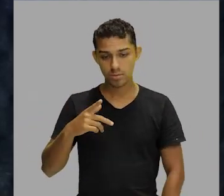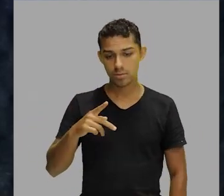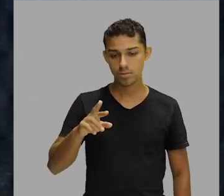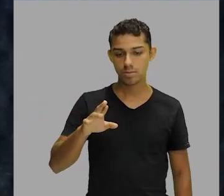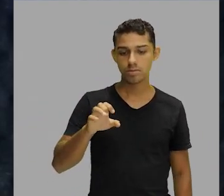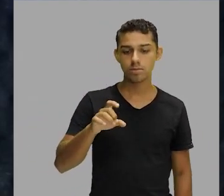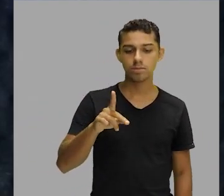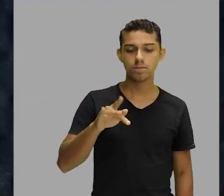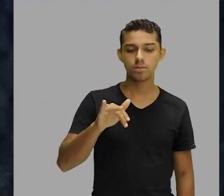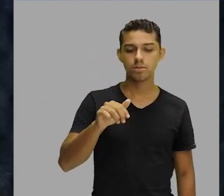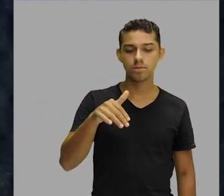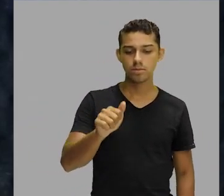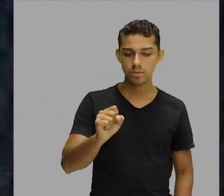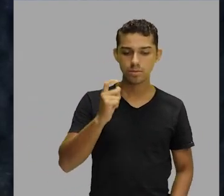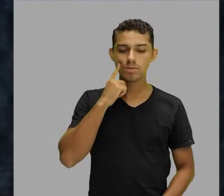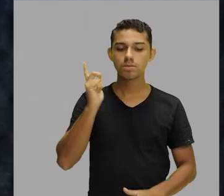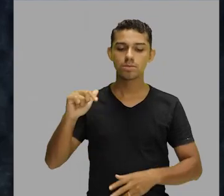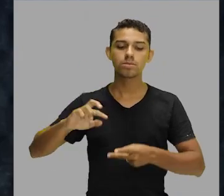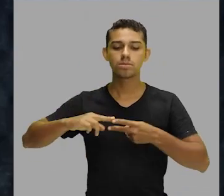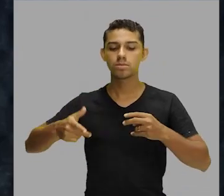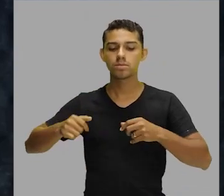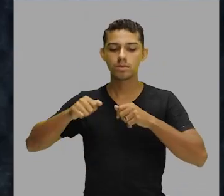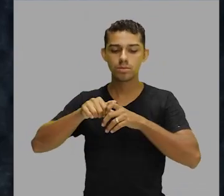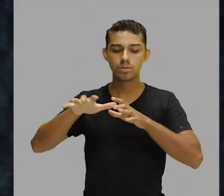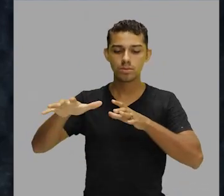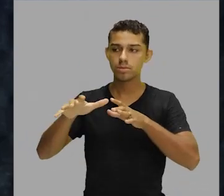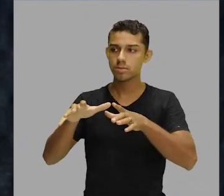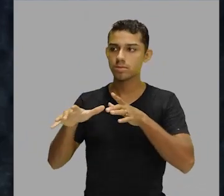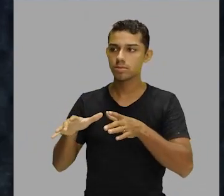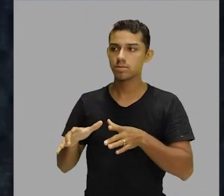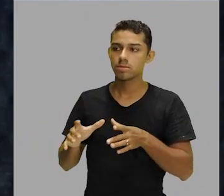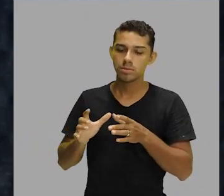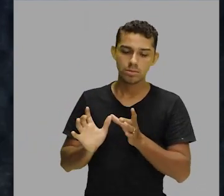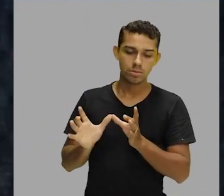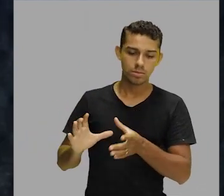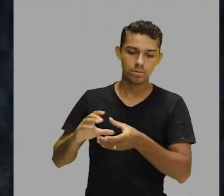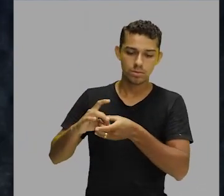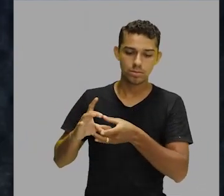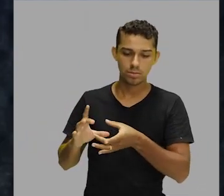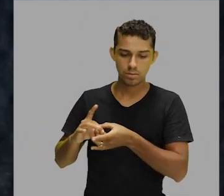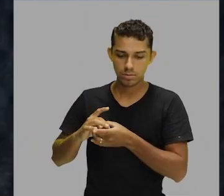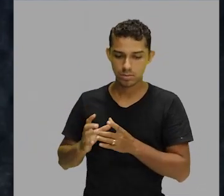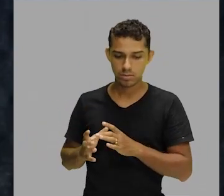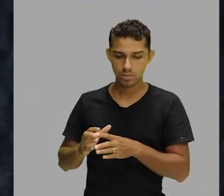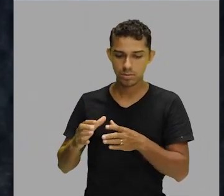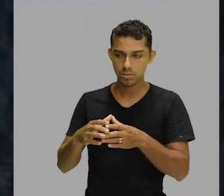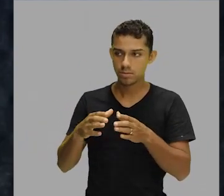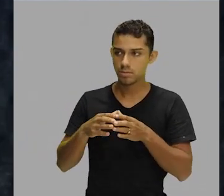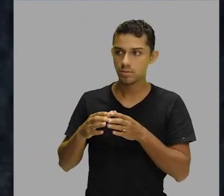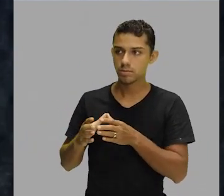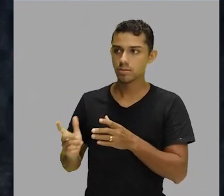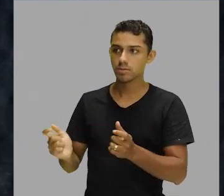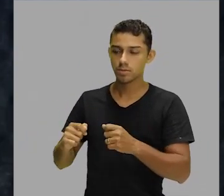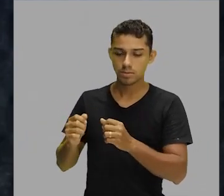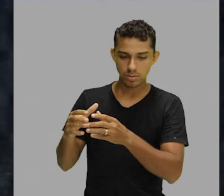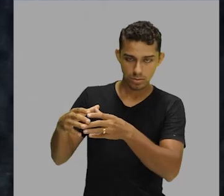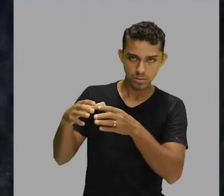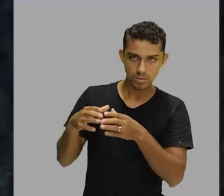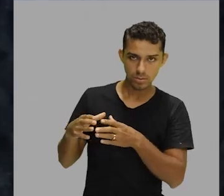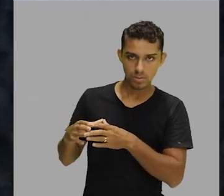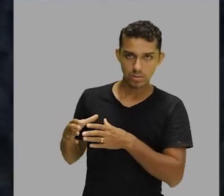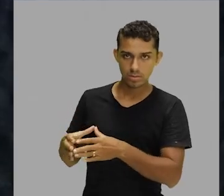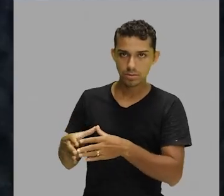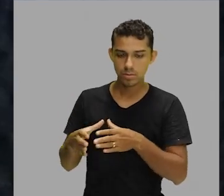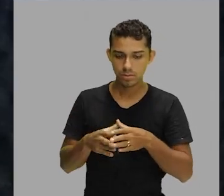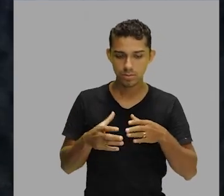interior dessa célula, os vírus começam a ser montados aqui, ó. Observa que os vírus sendo montados,